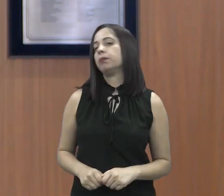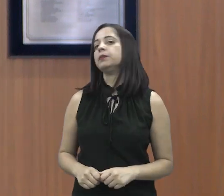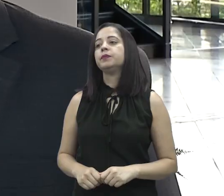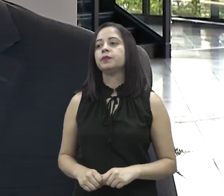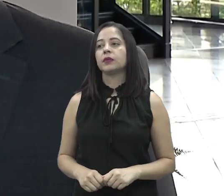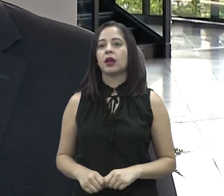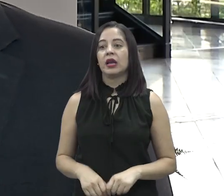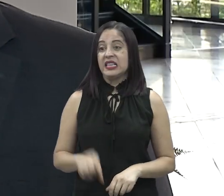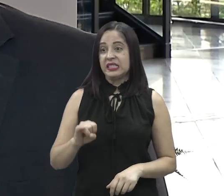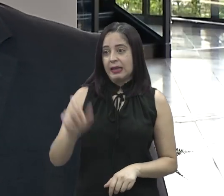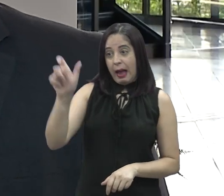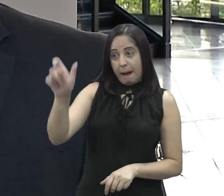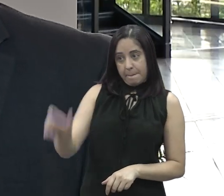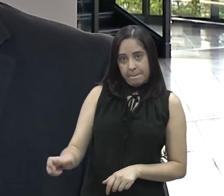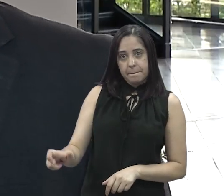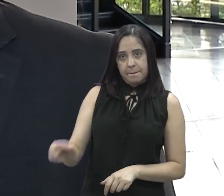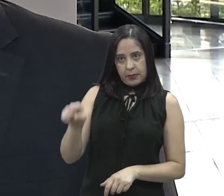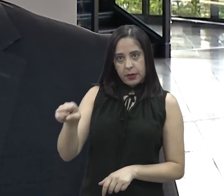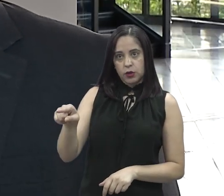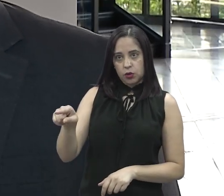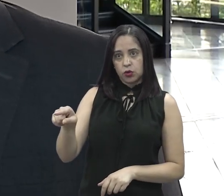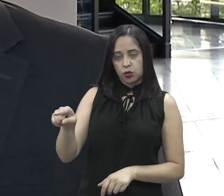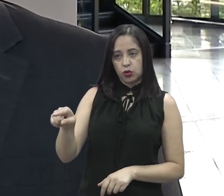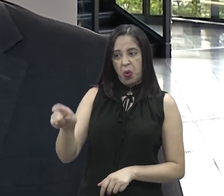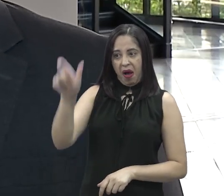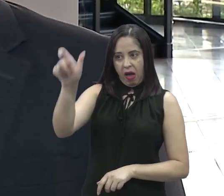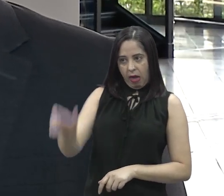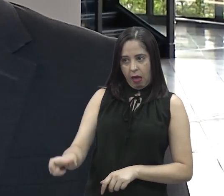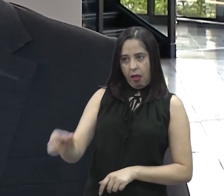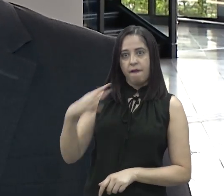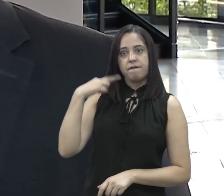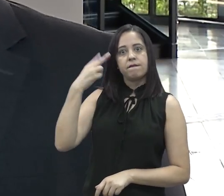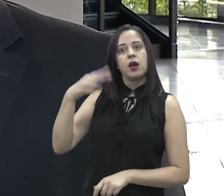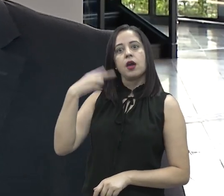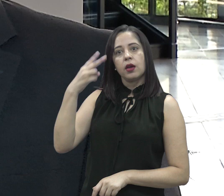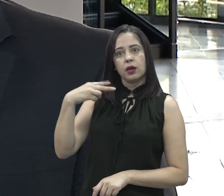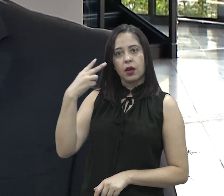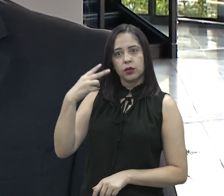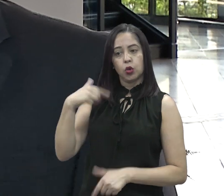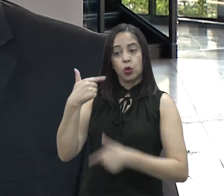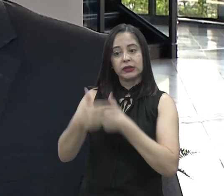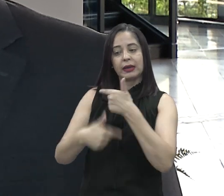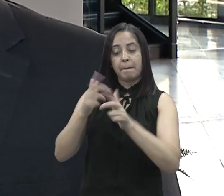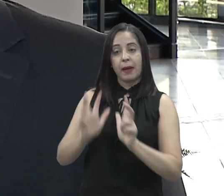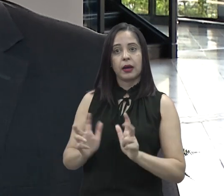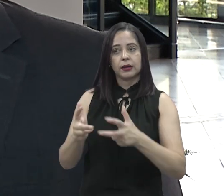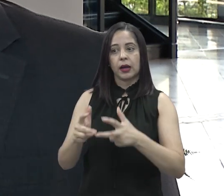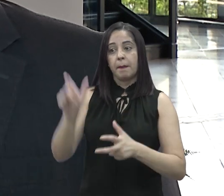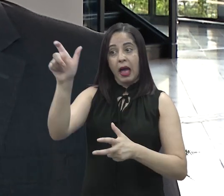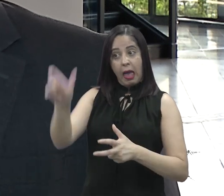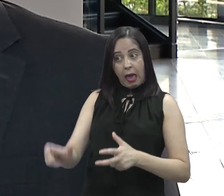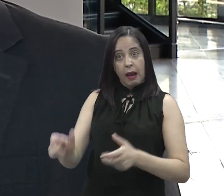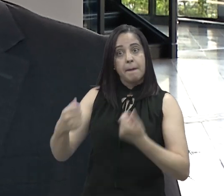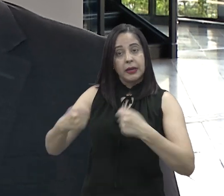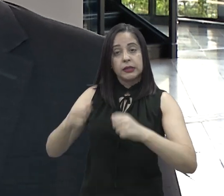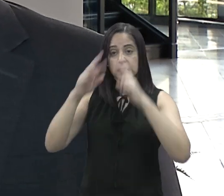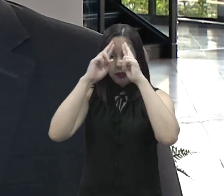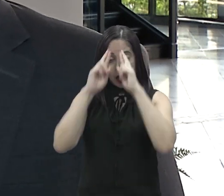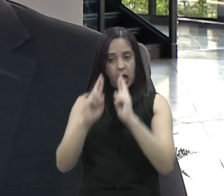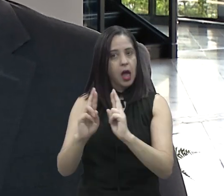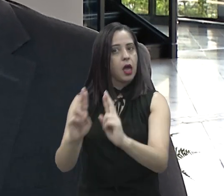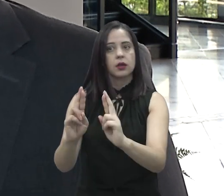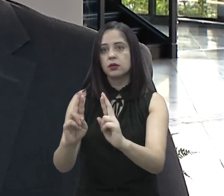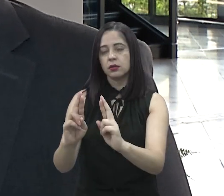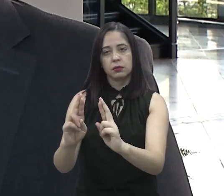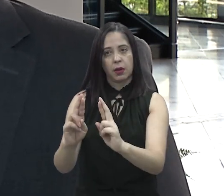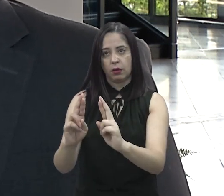pública. Aquela pessoa que hoje detém um cargo, um mandato eletivo, ela está vereadora em uma Câmara Municipal, ela tem que